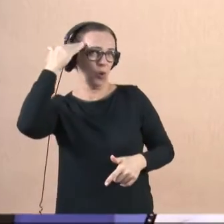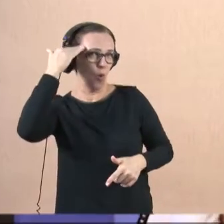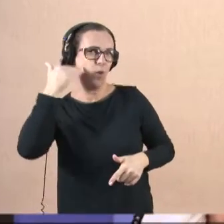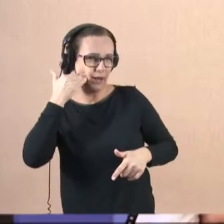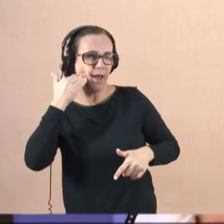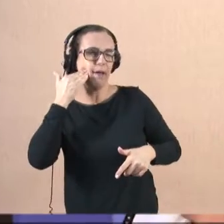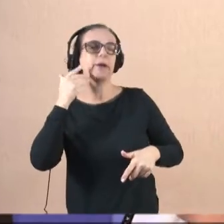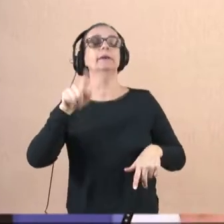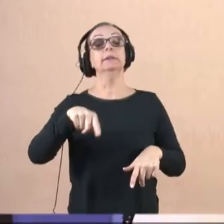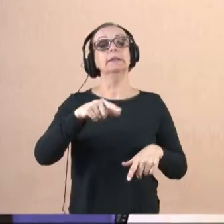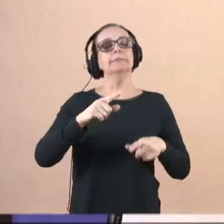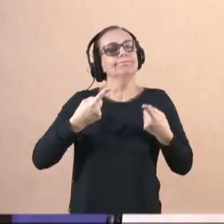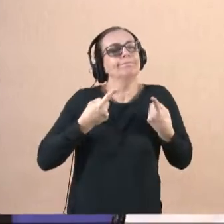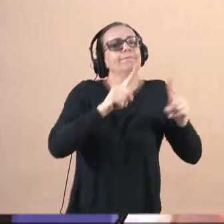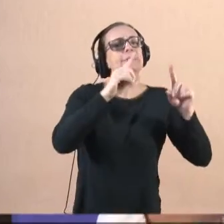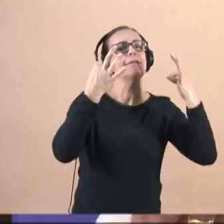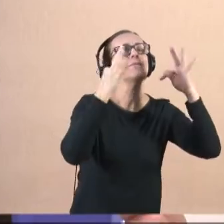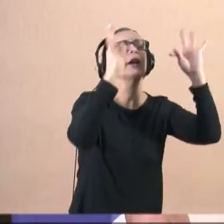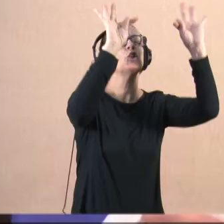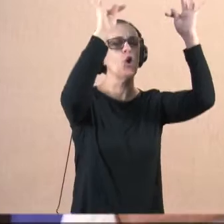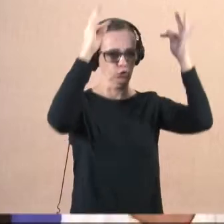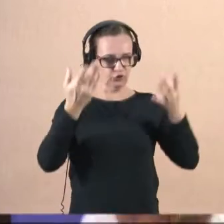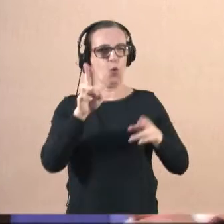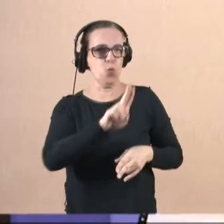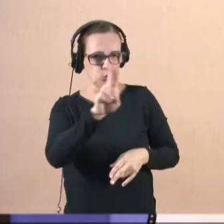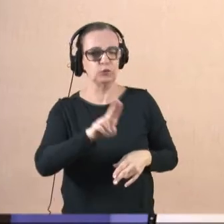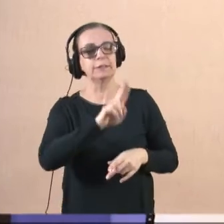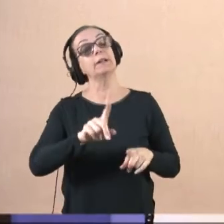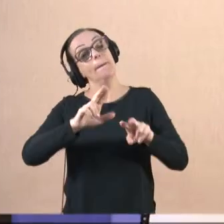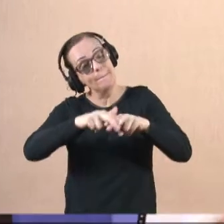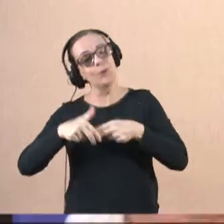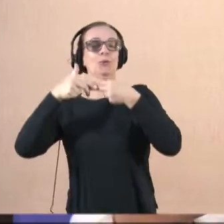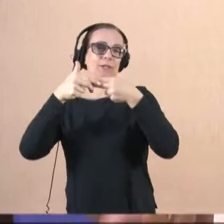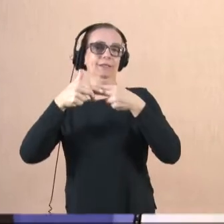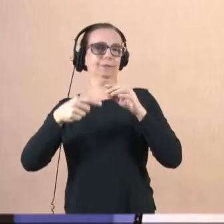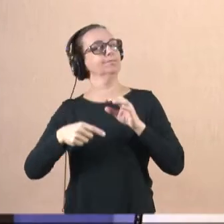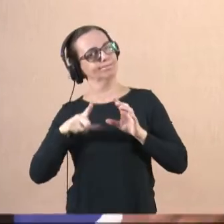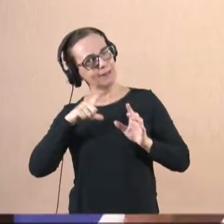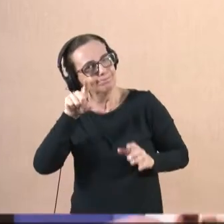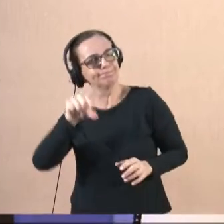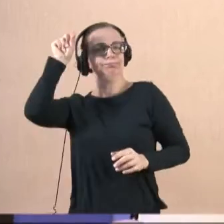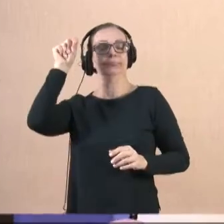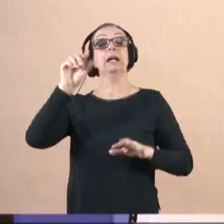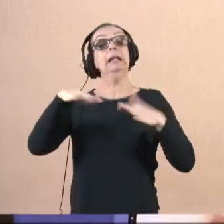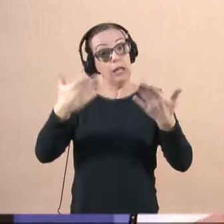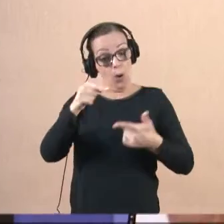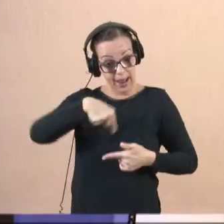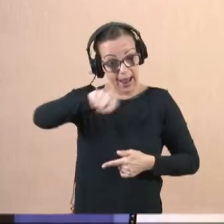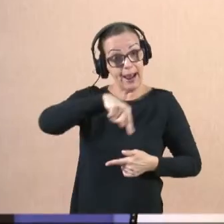a tecnologia no enfrentamento da pandemia desde o início com isso se destacou os casos estão hoje